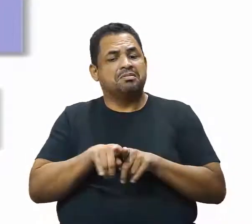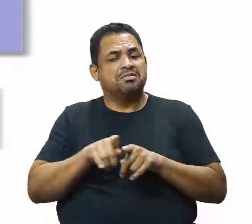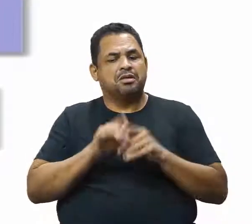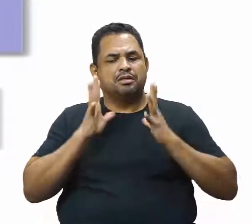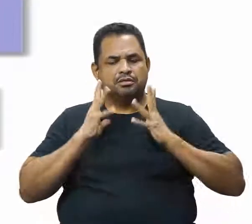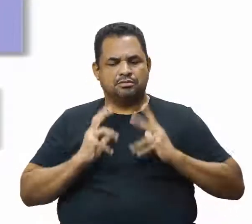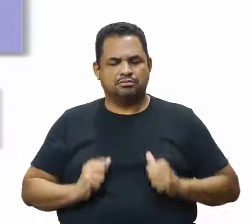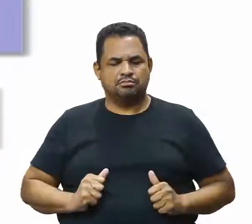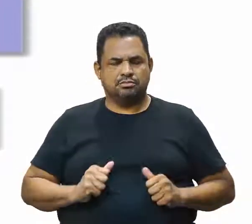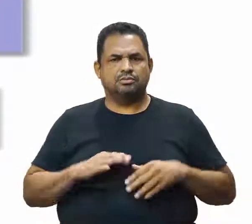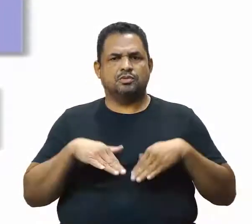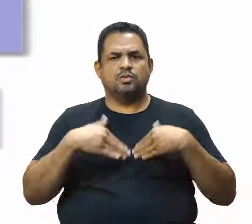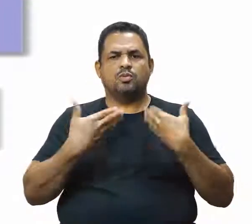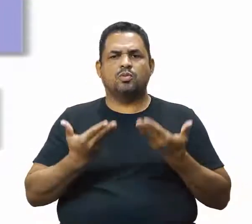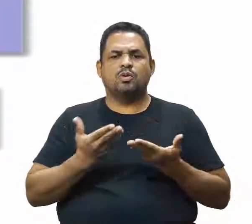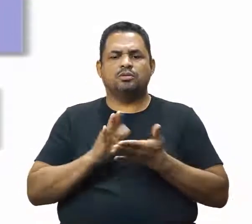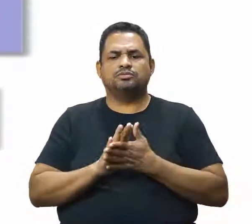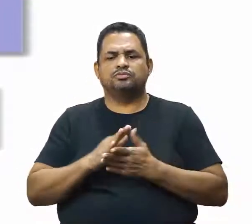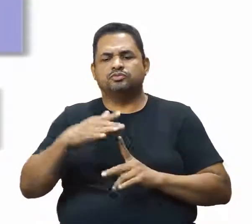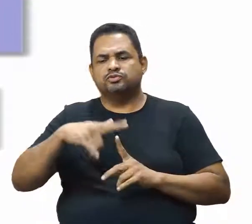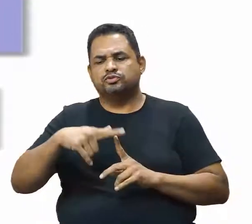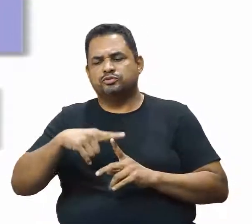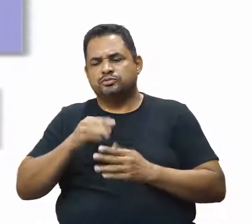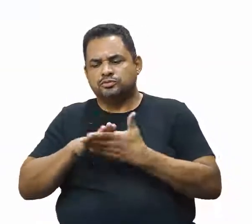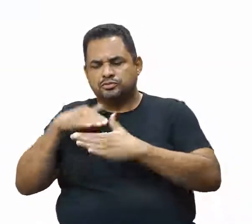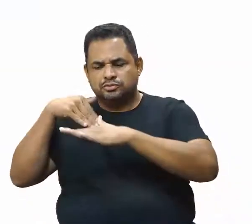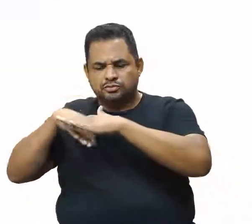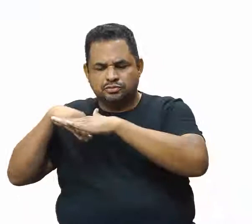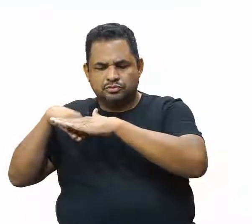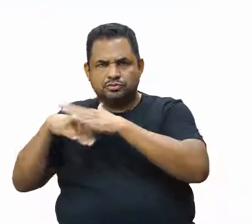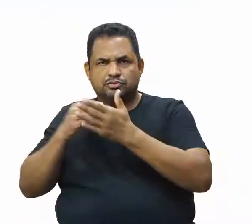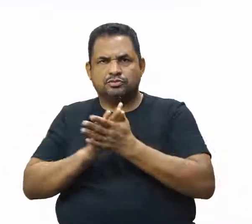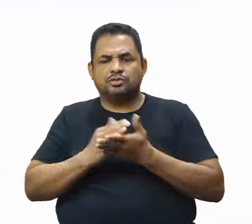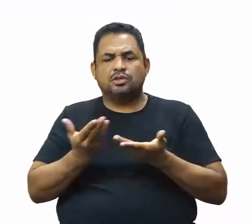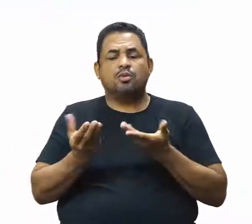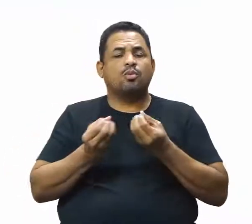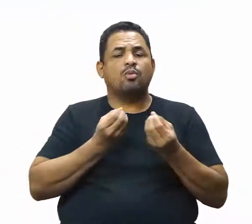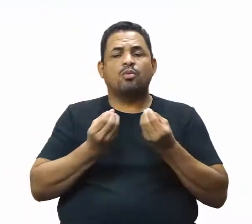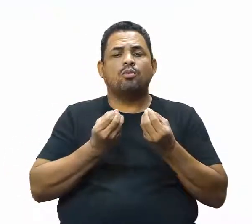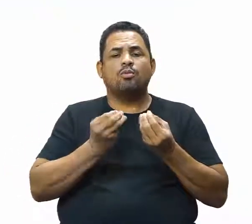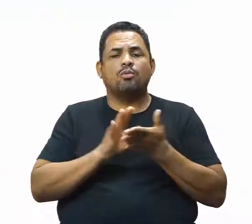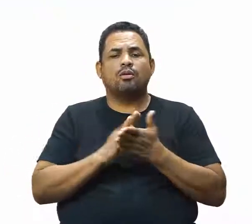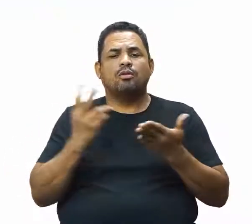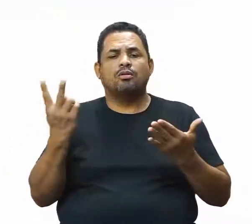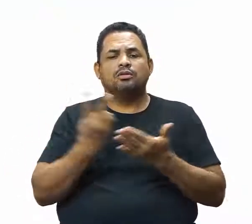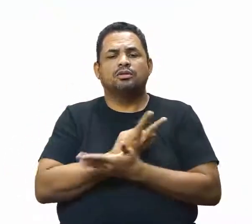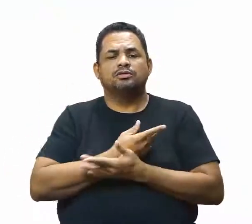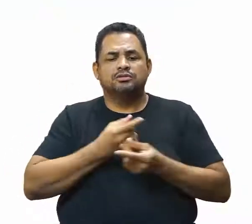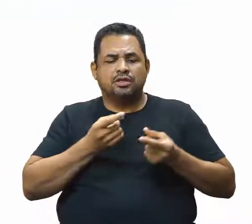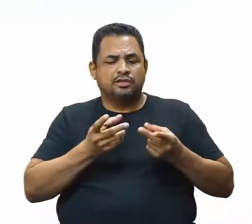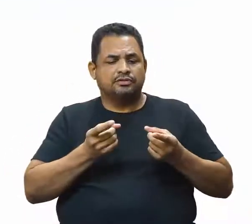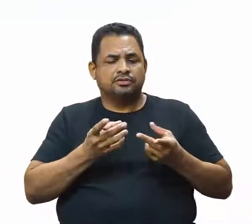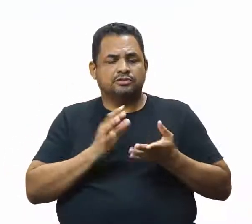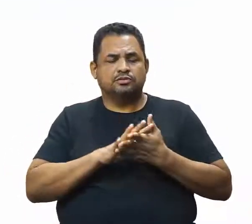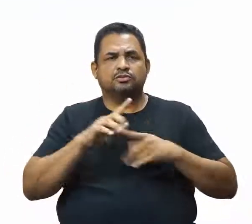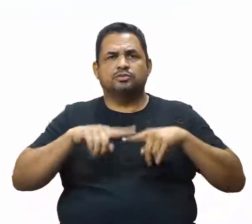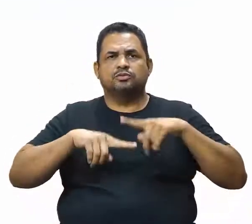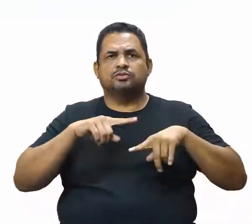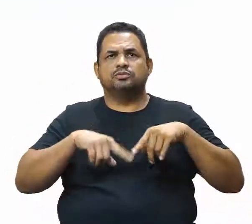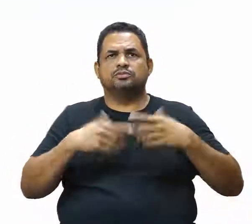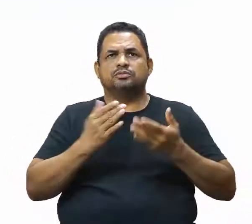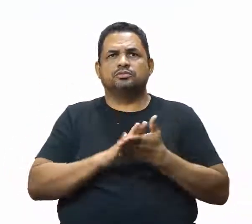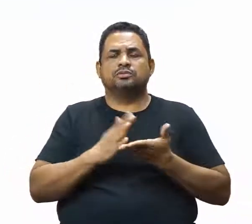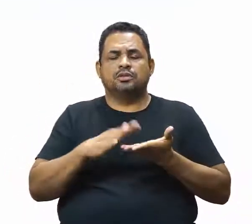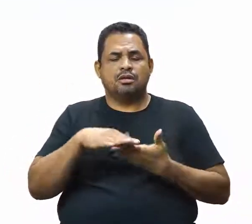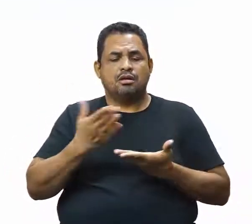beneficiamento? Quais são os tipos de armazenamento e os processos de comercialização? Então, a habilidade da aula de hoje é